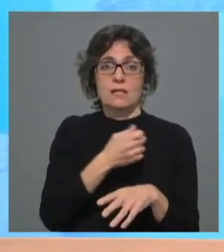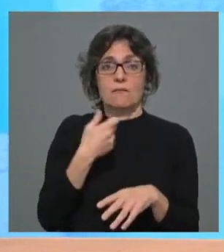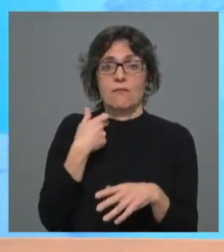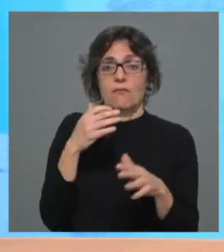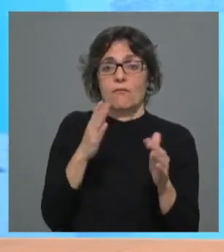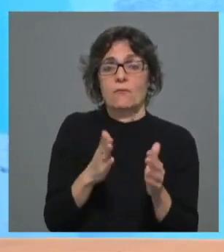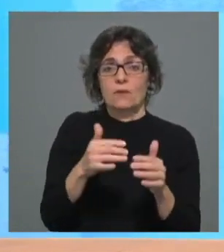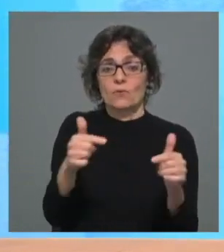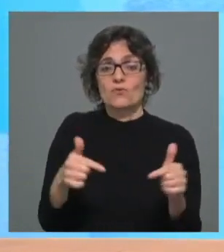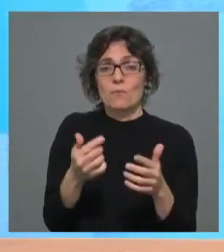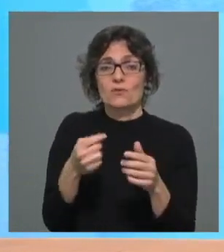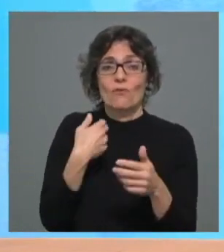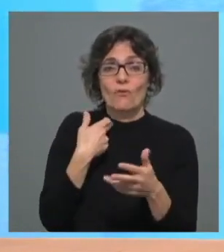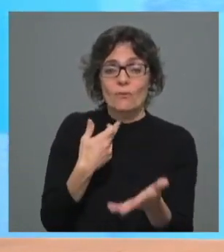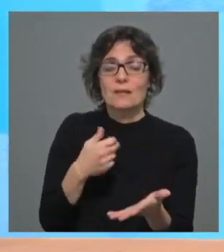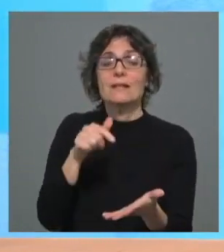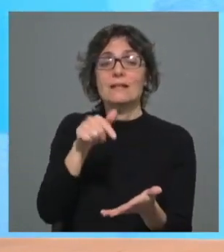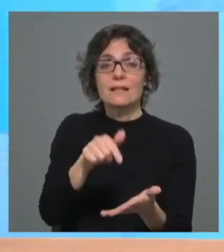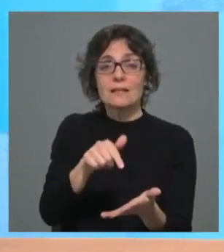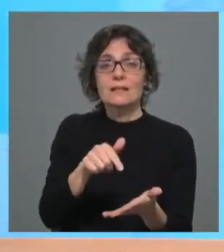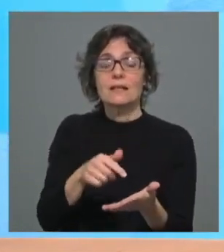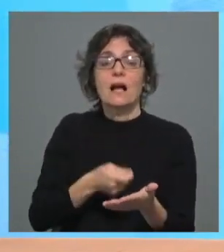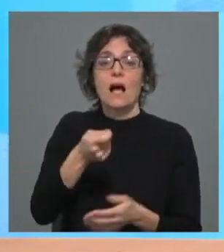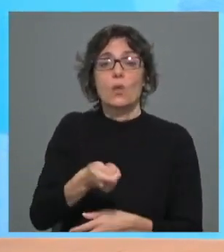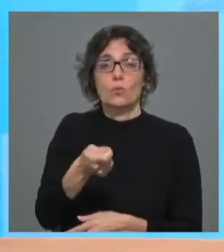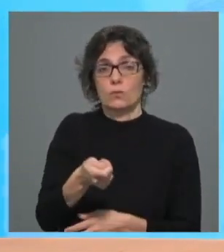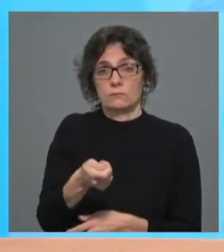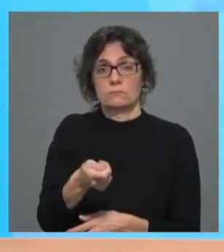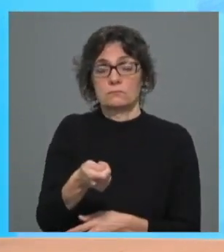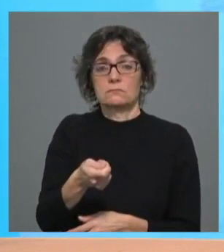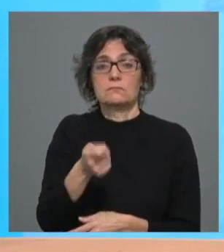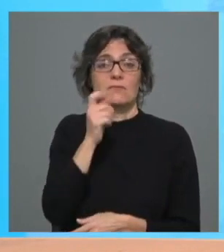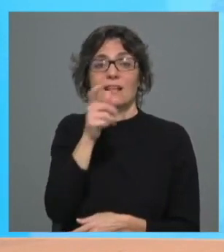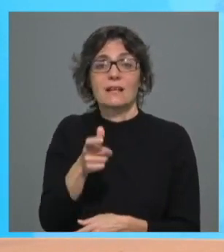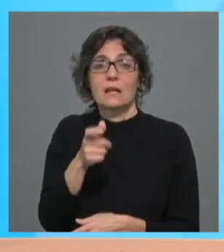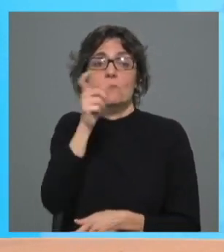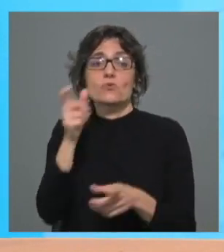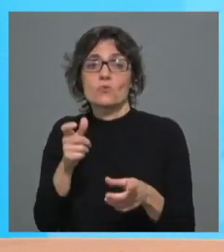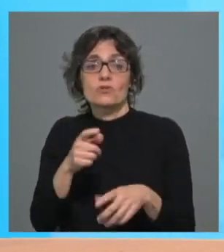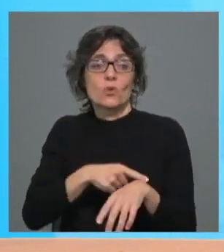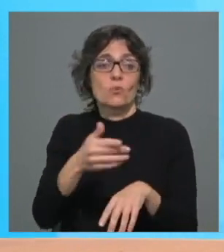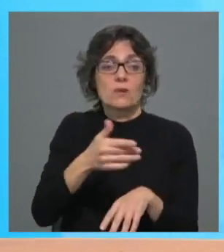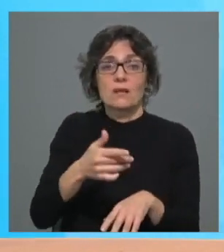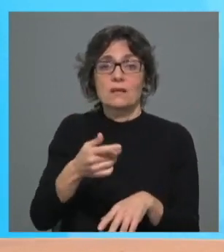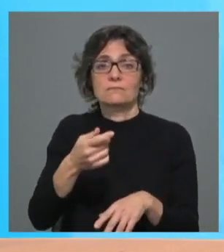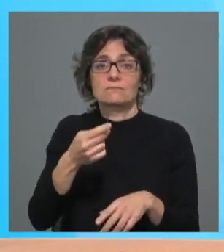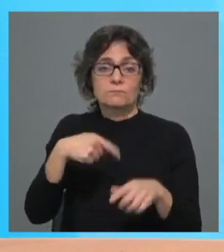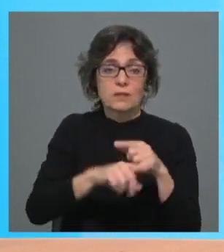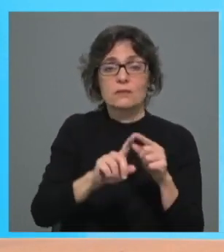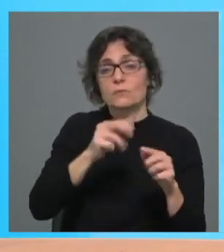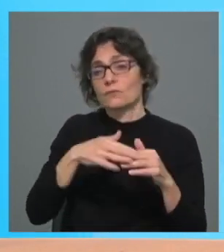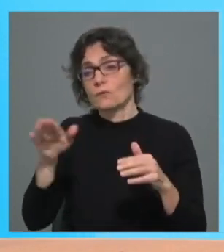com os espaços mais visível E essas estão a ser alongadas por pessoas que entram e saem de uma forma mais fácil